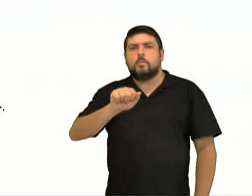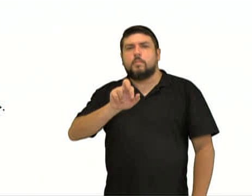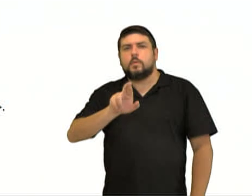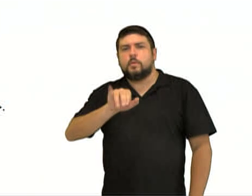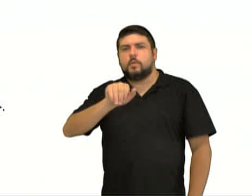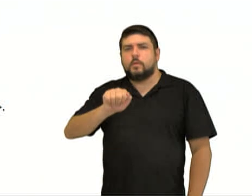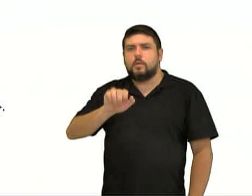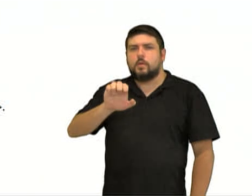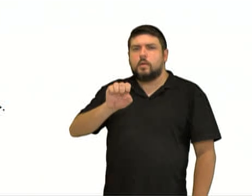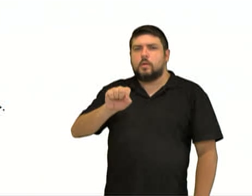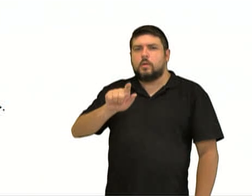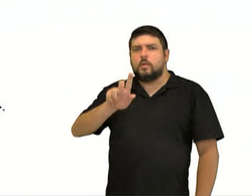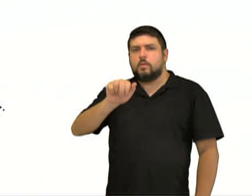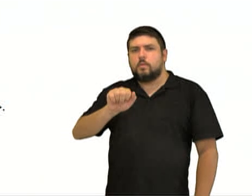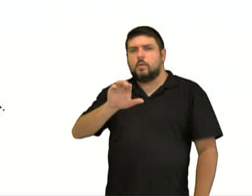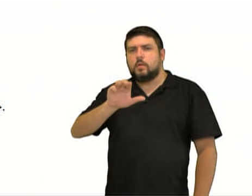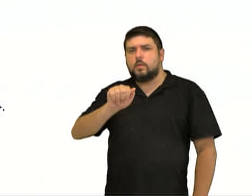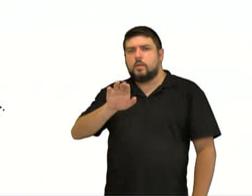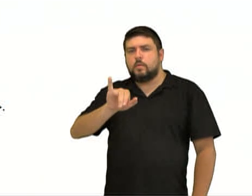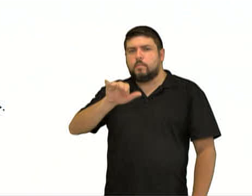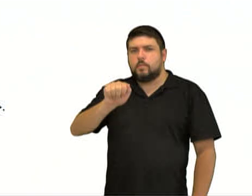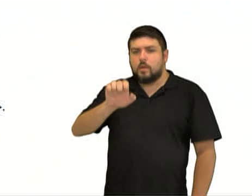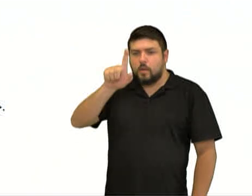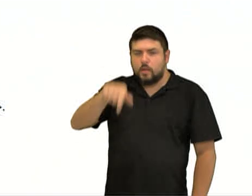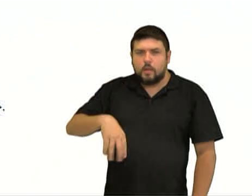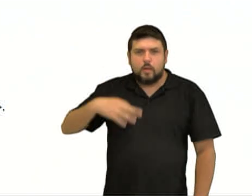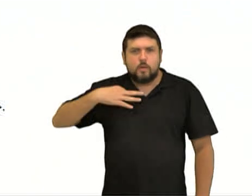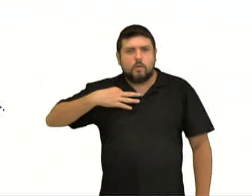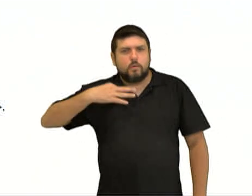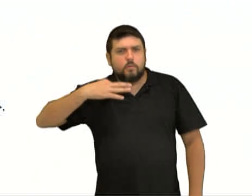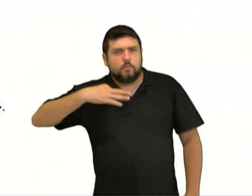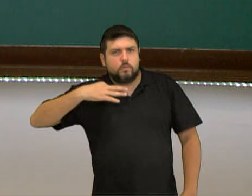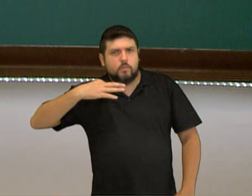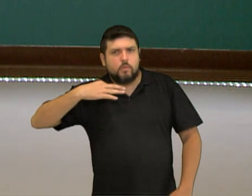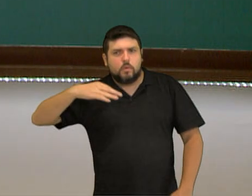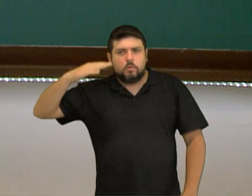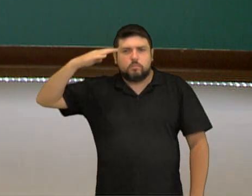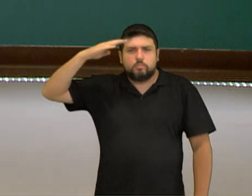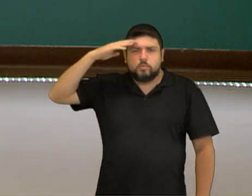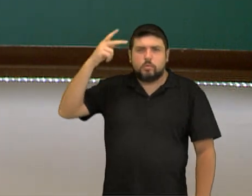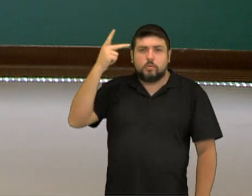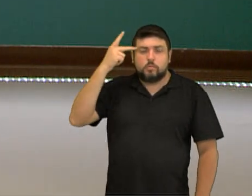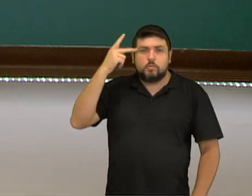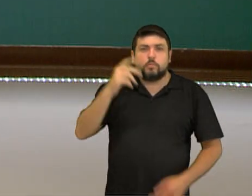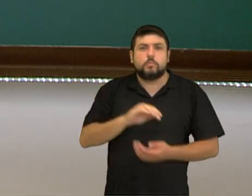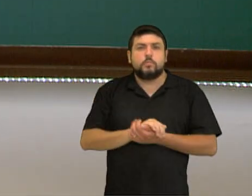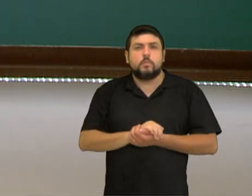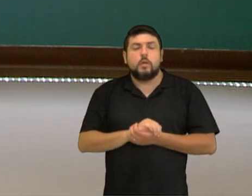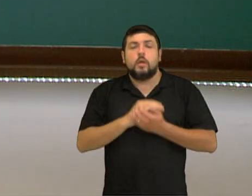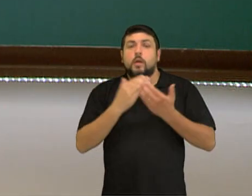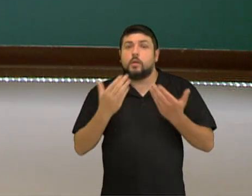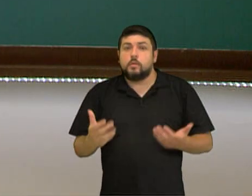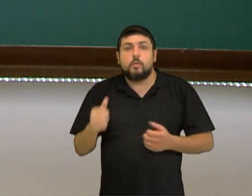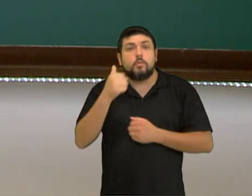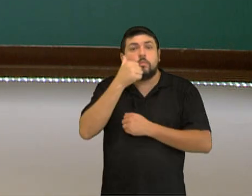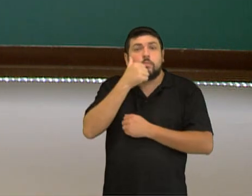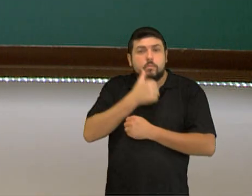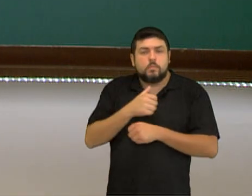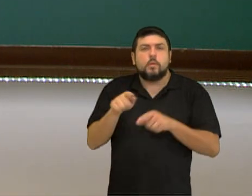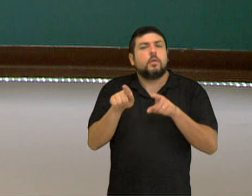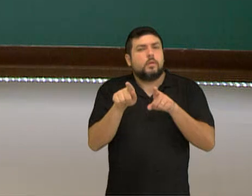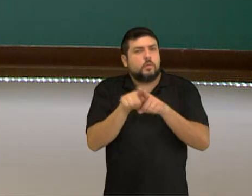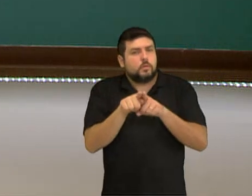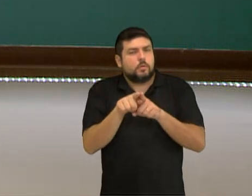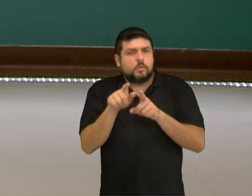Esguaçábia, que é uma voluntária nas tropas de São Paulo. Então, mulheres entraram como voluntárias nas tropas, lutando.